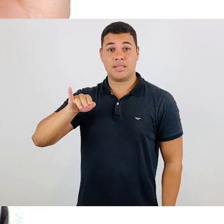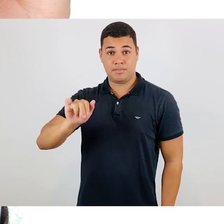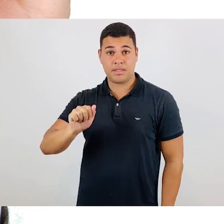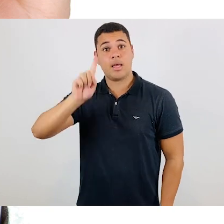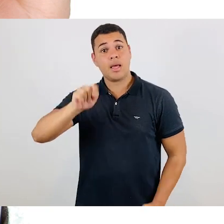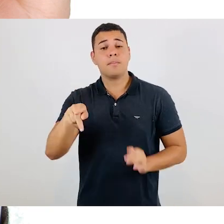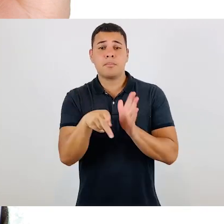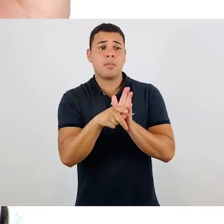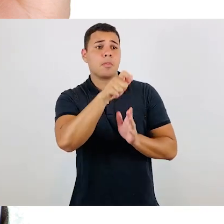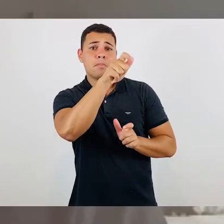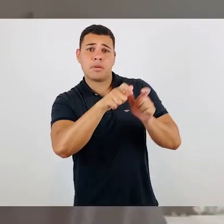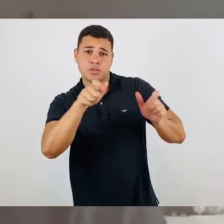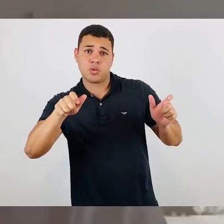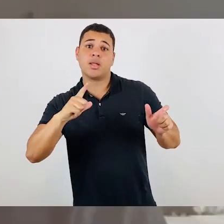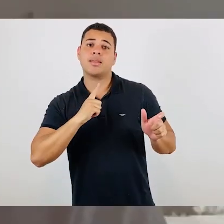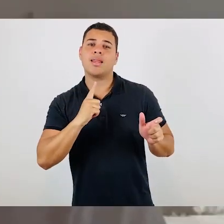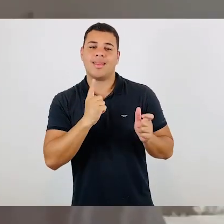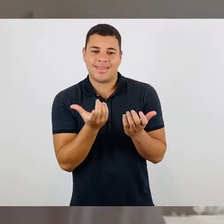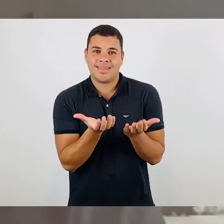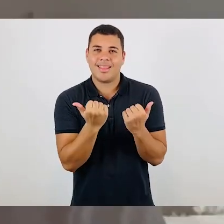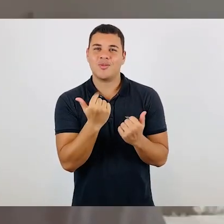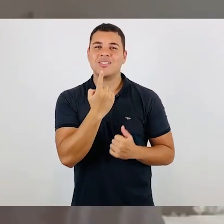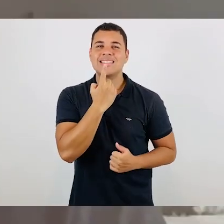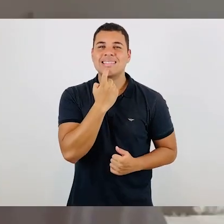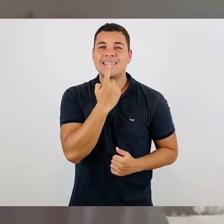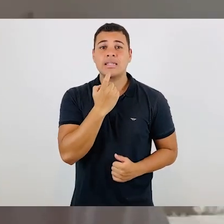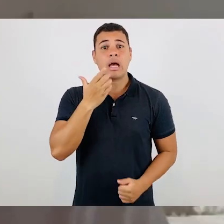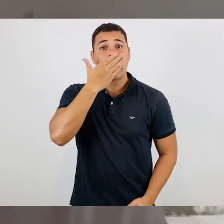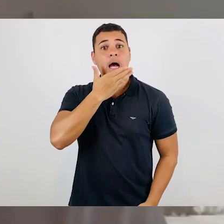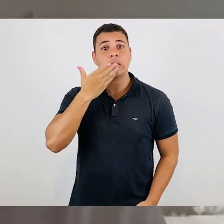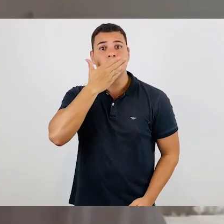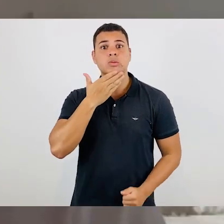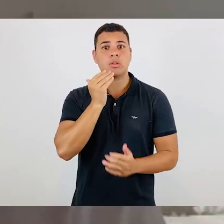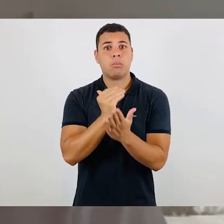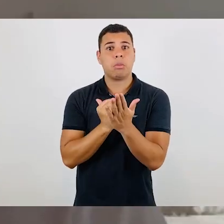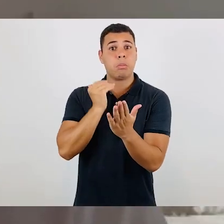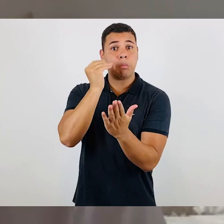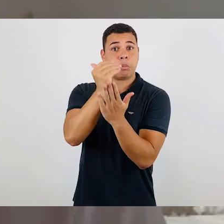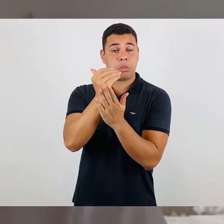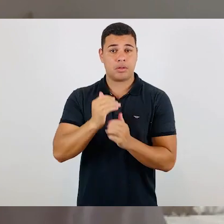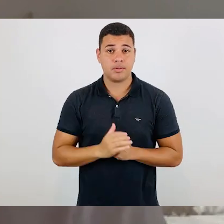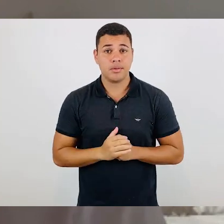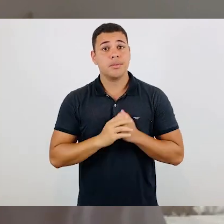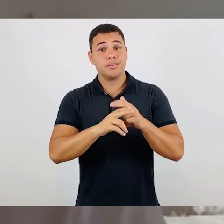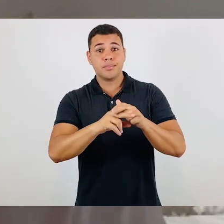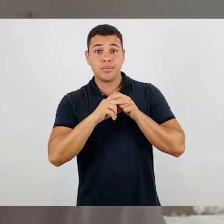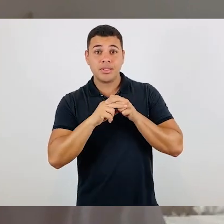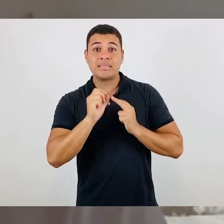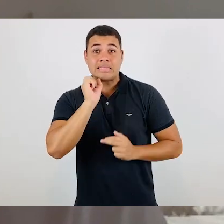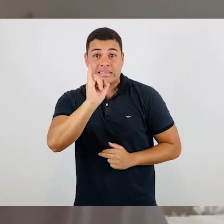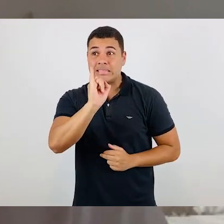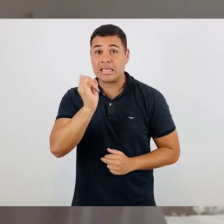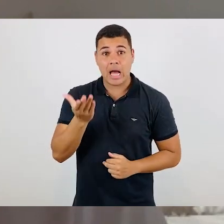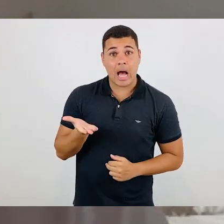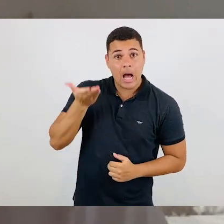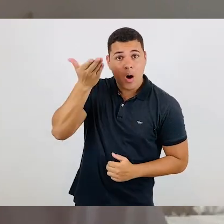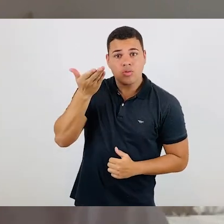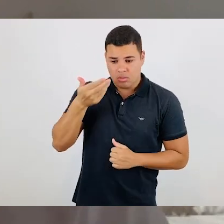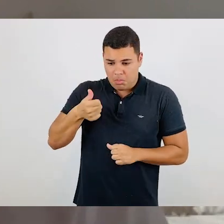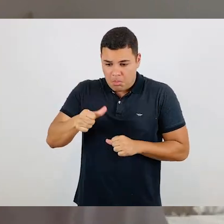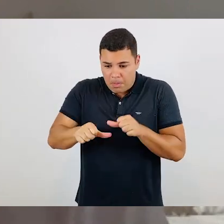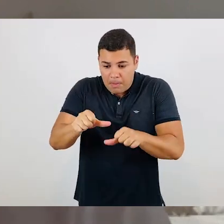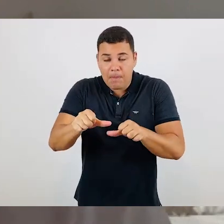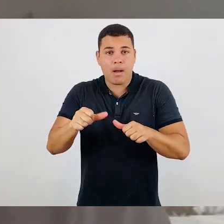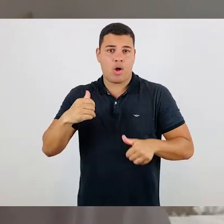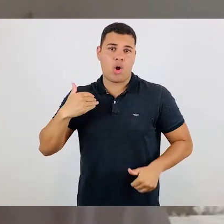do diabetes. Esse excesso de açúcar no sangue vai gerar uma série de modificações no nosso corpo, cujo